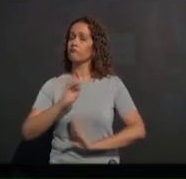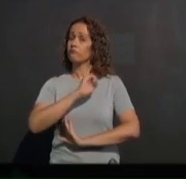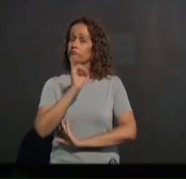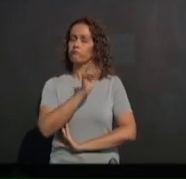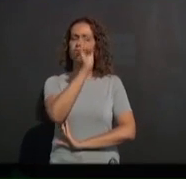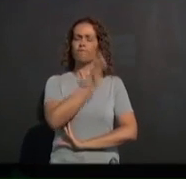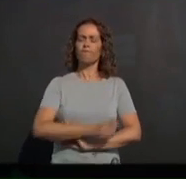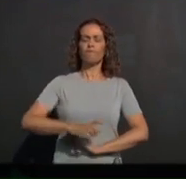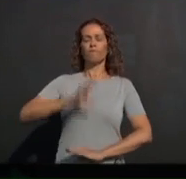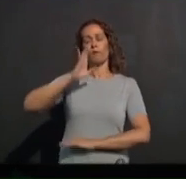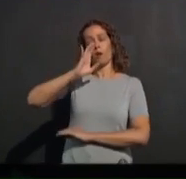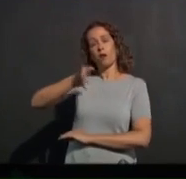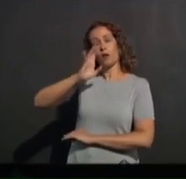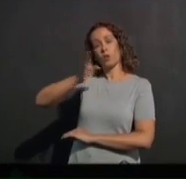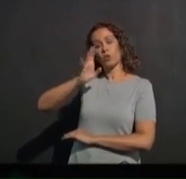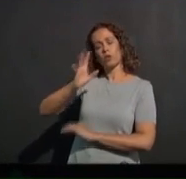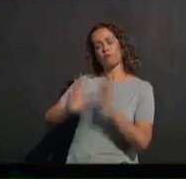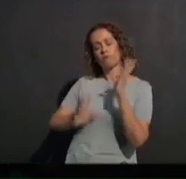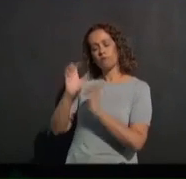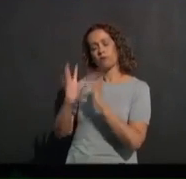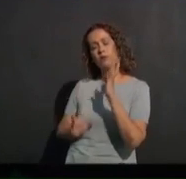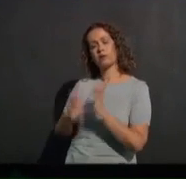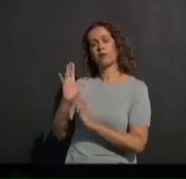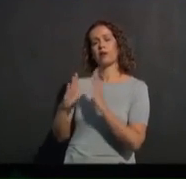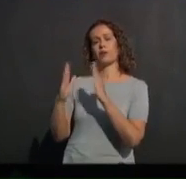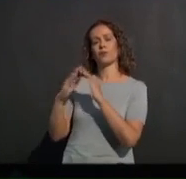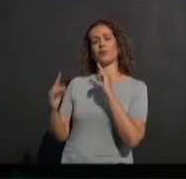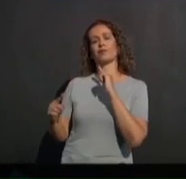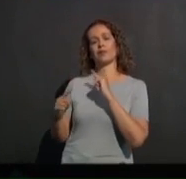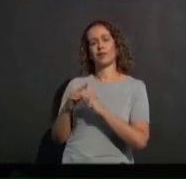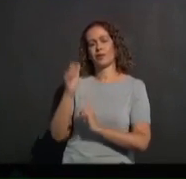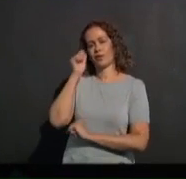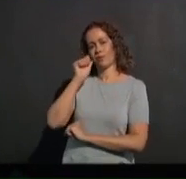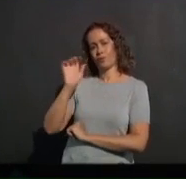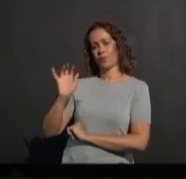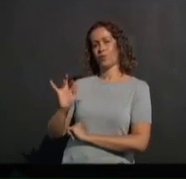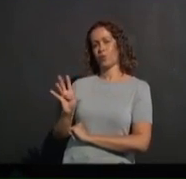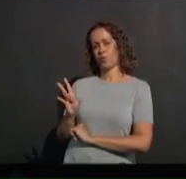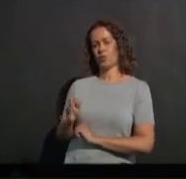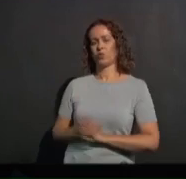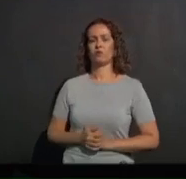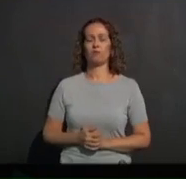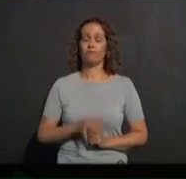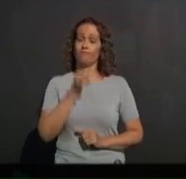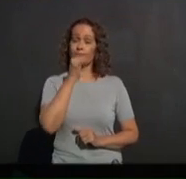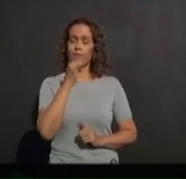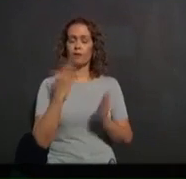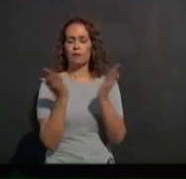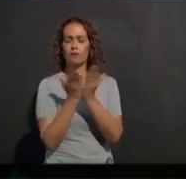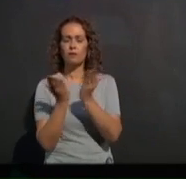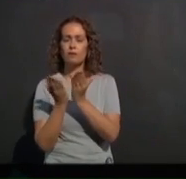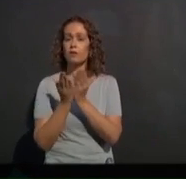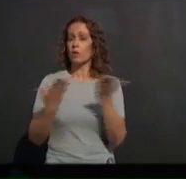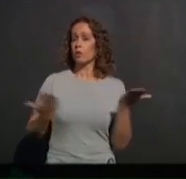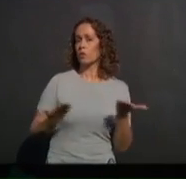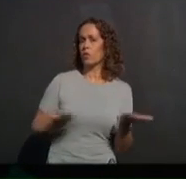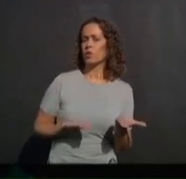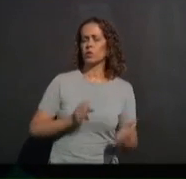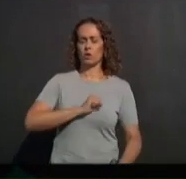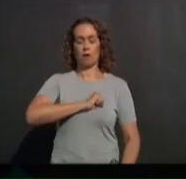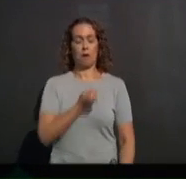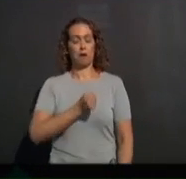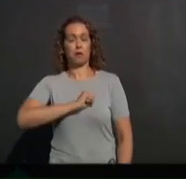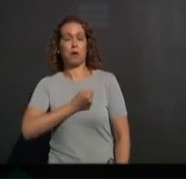ou brigar com a noiva. A noiva não é, ah, os cristãos hoje estão cheios de ódio, estão cheios disso,